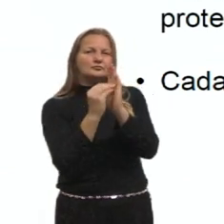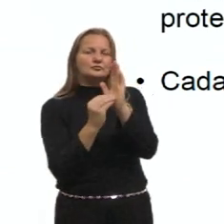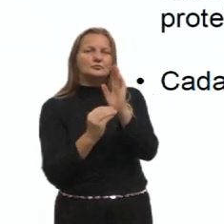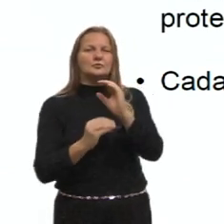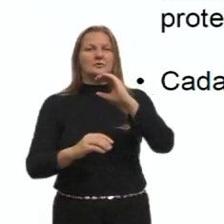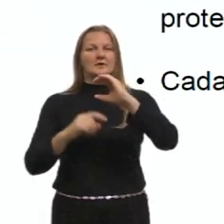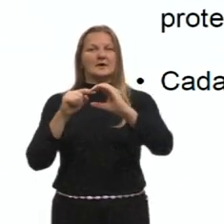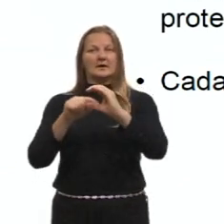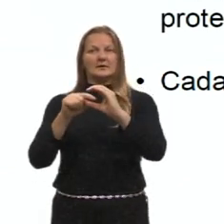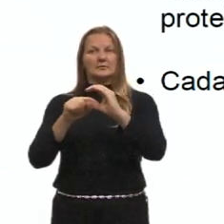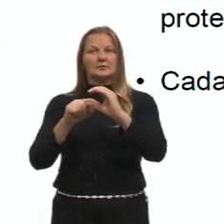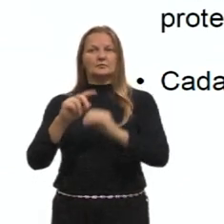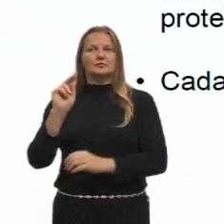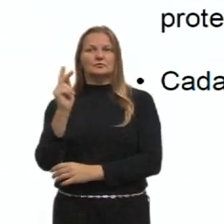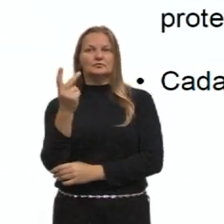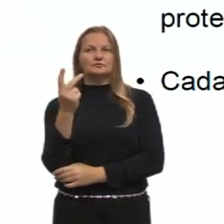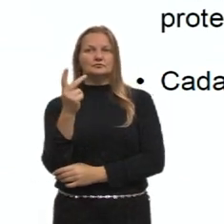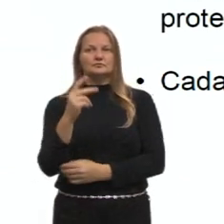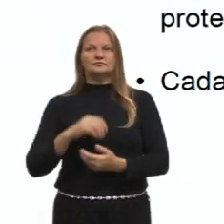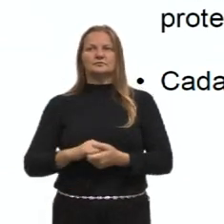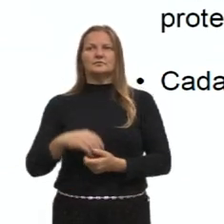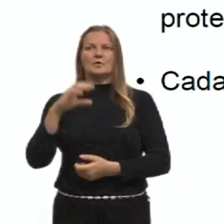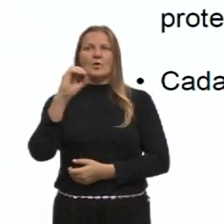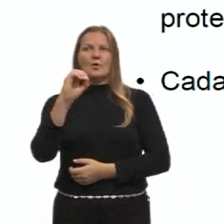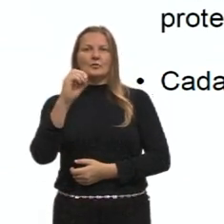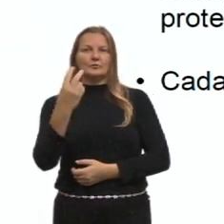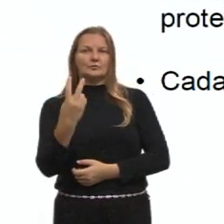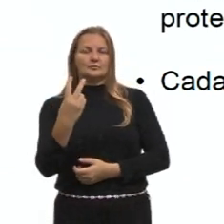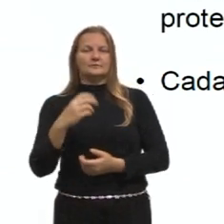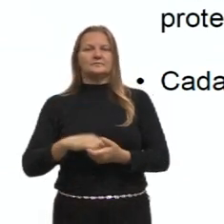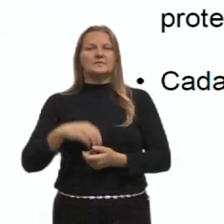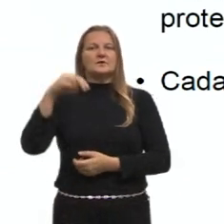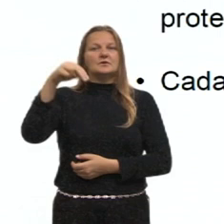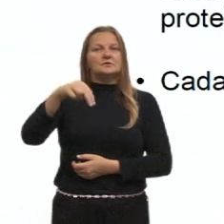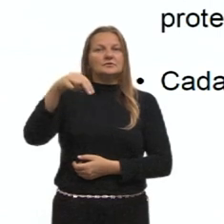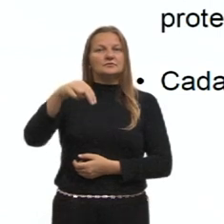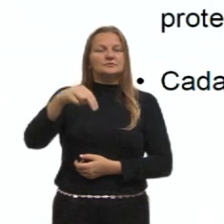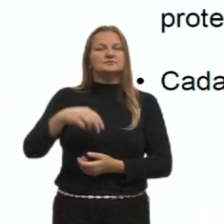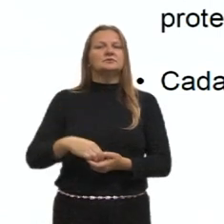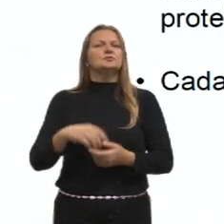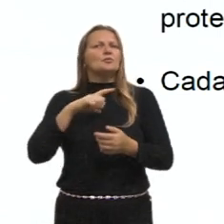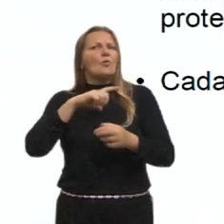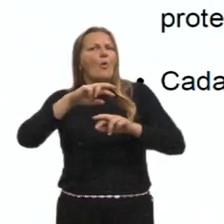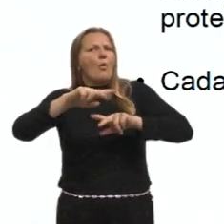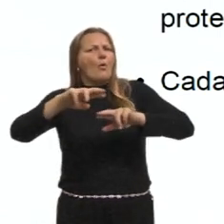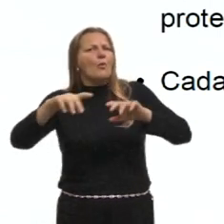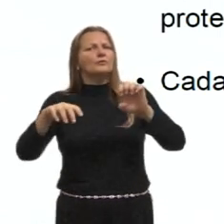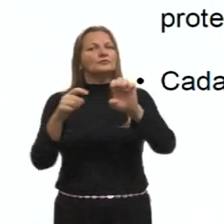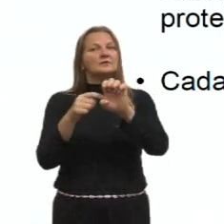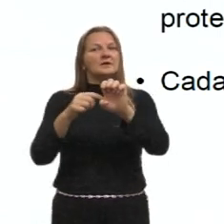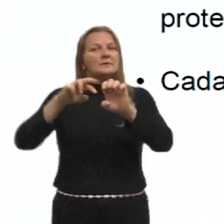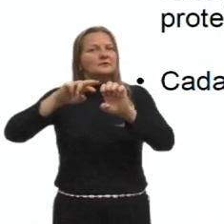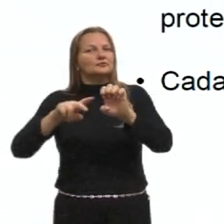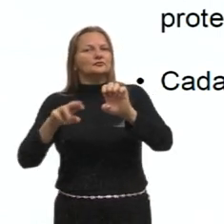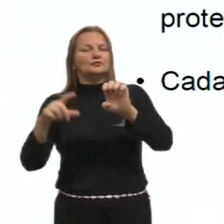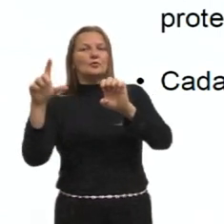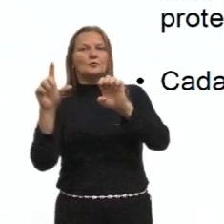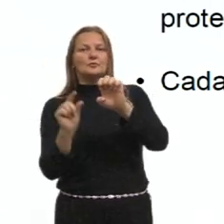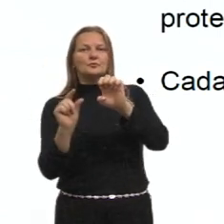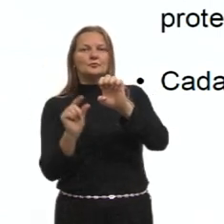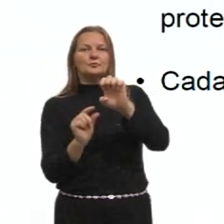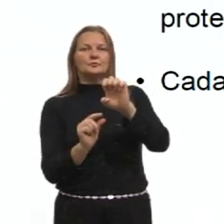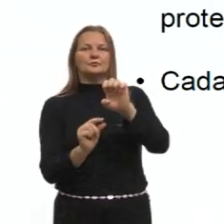carbono hidrogênio oxigênio nitrogênio e outros elementos em quantidades menores